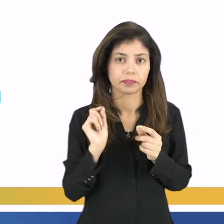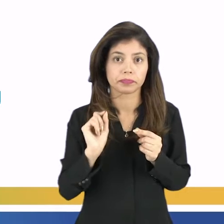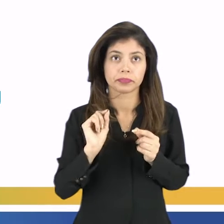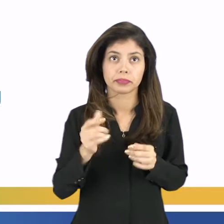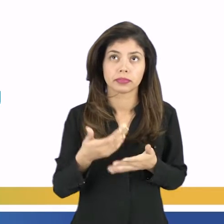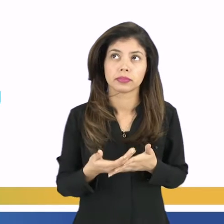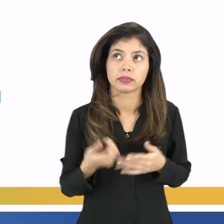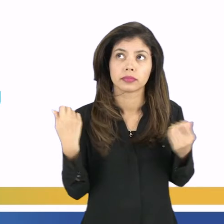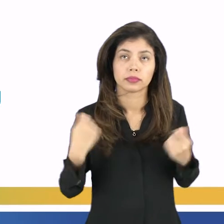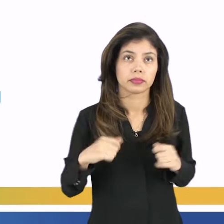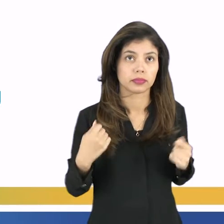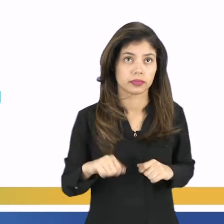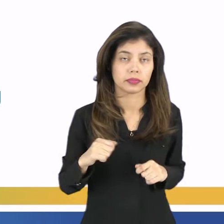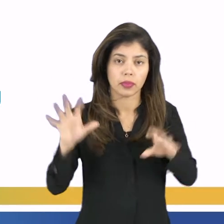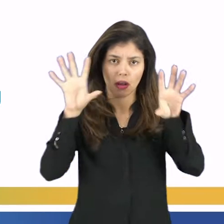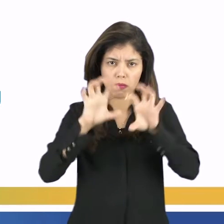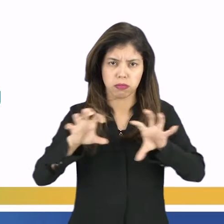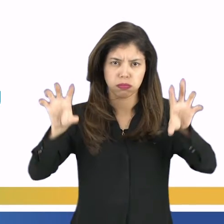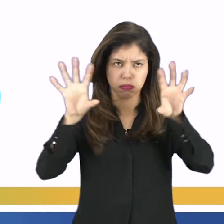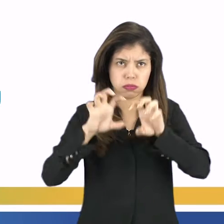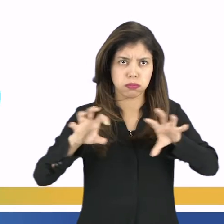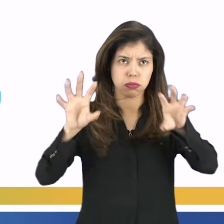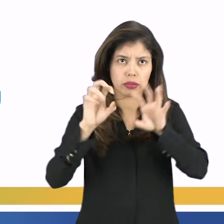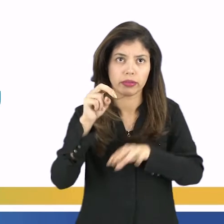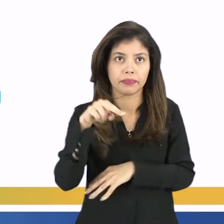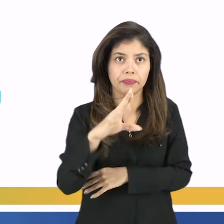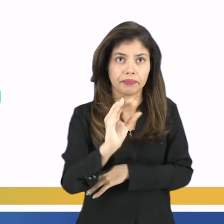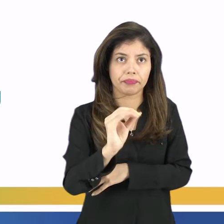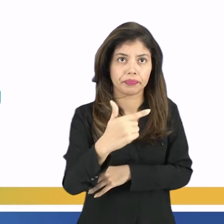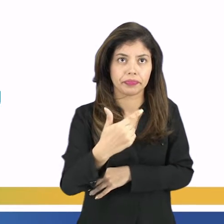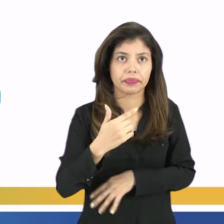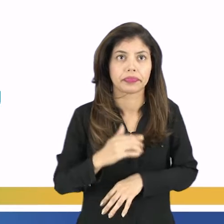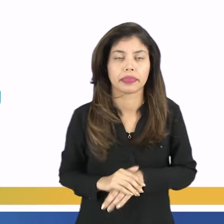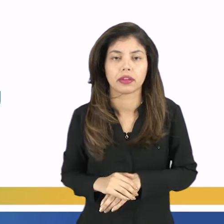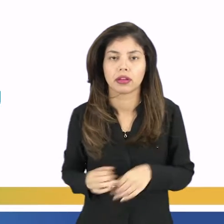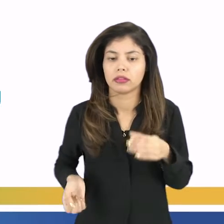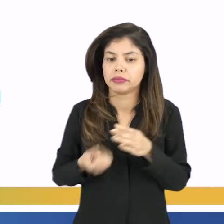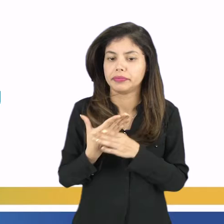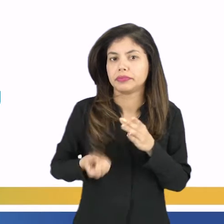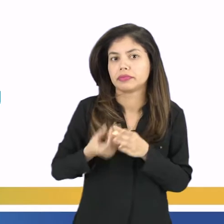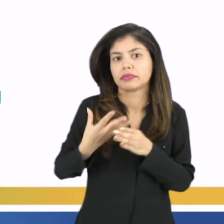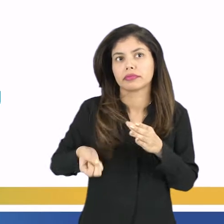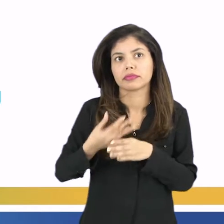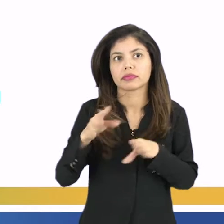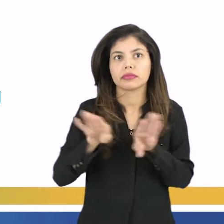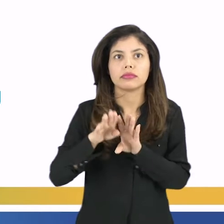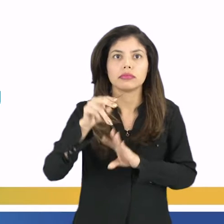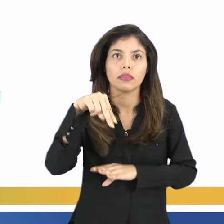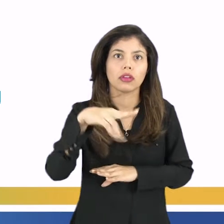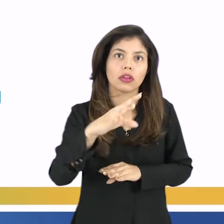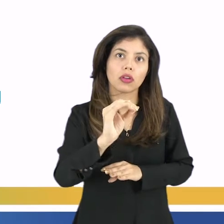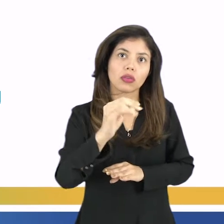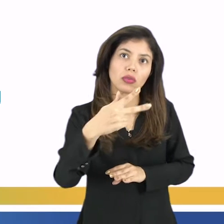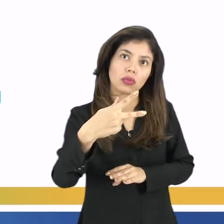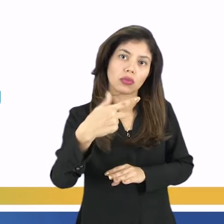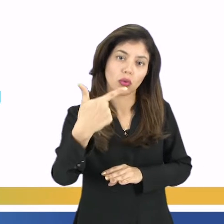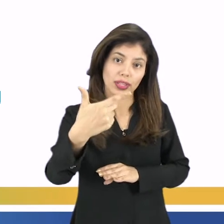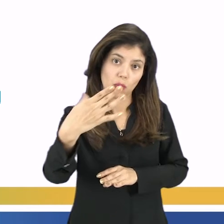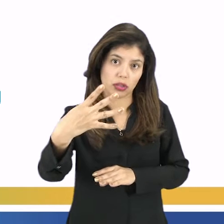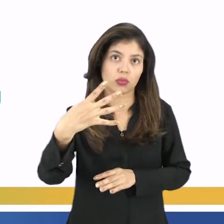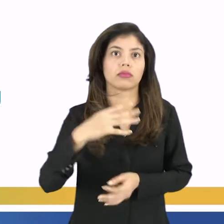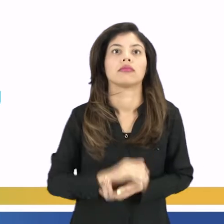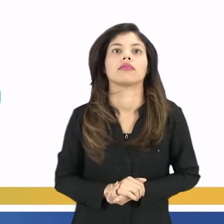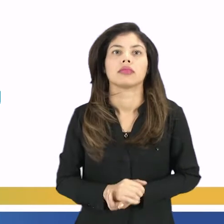eu preciso do gás dióxido de nitrogênio, do NO2, para produzir o N2O4. Tudo